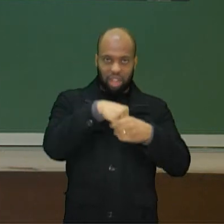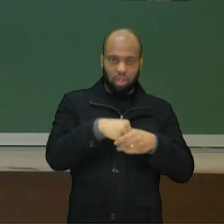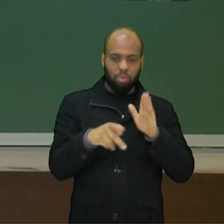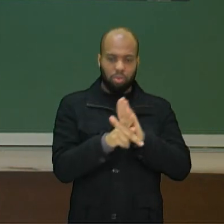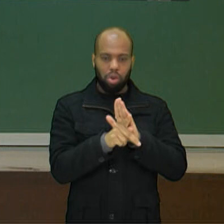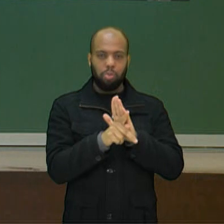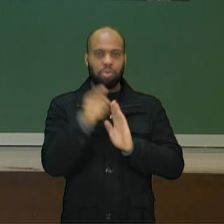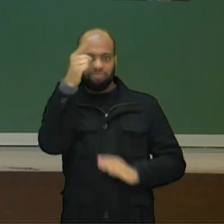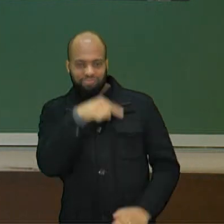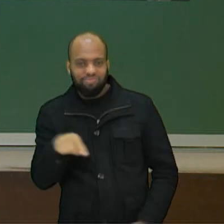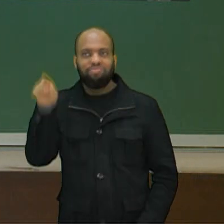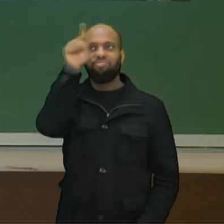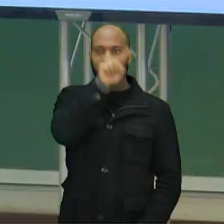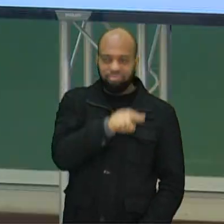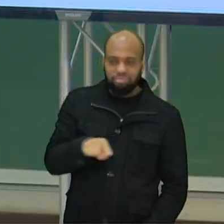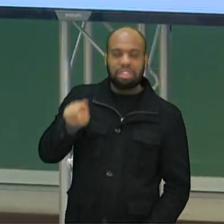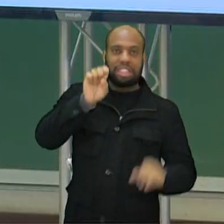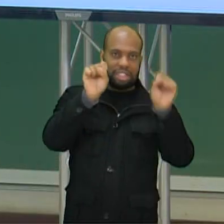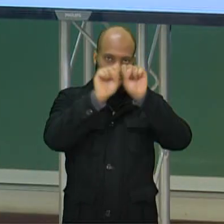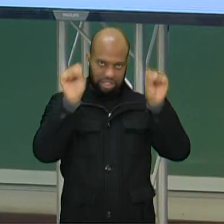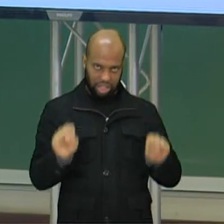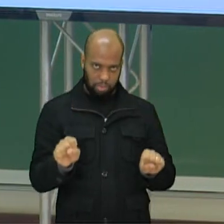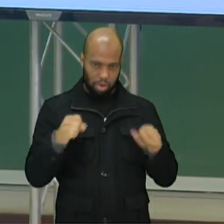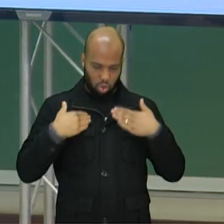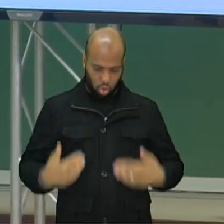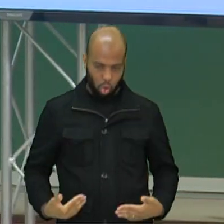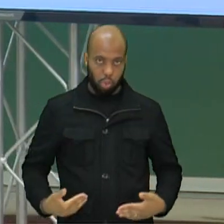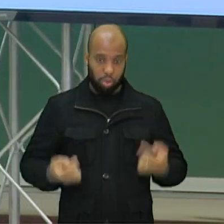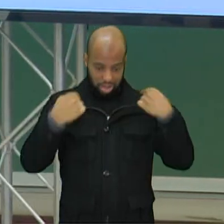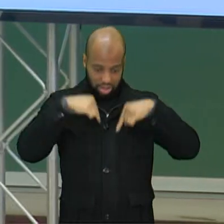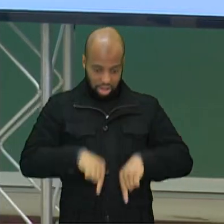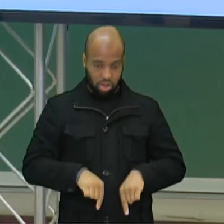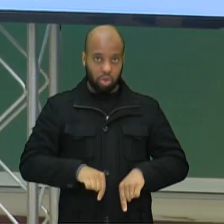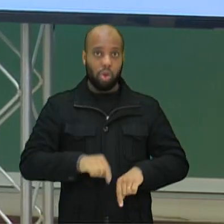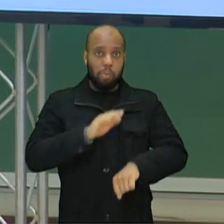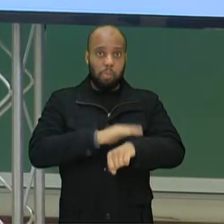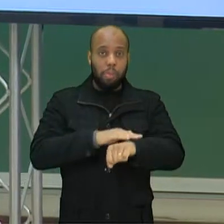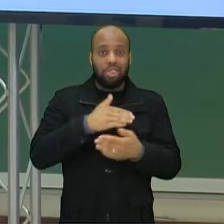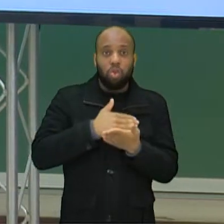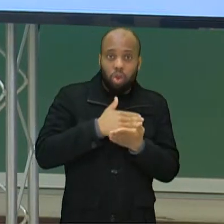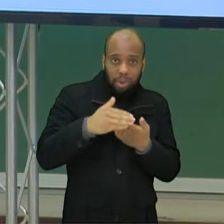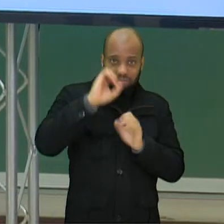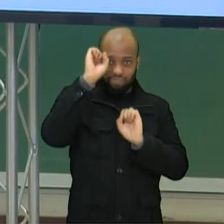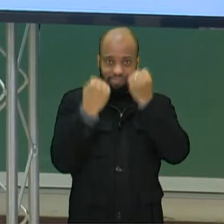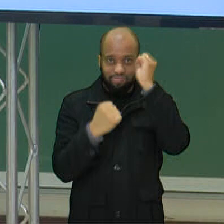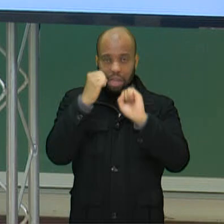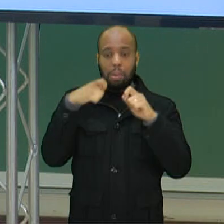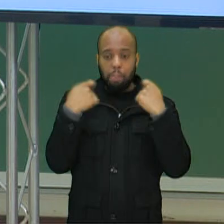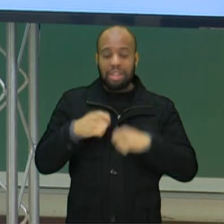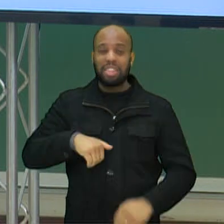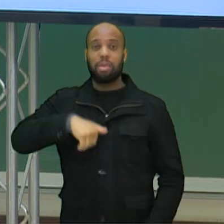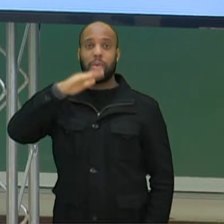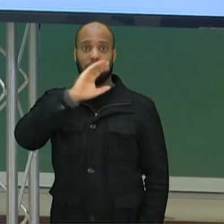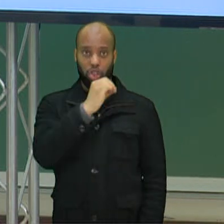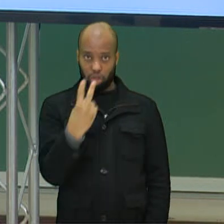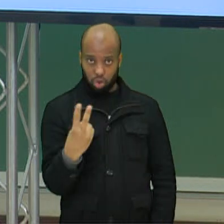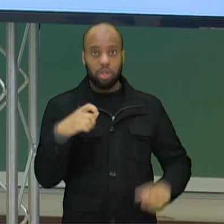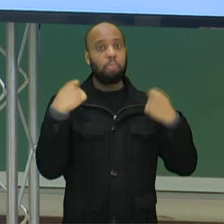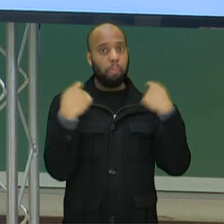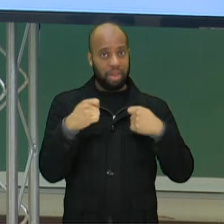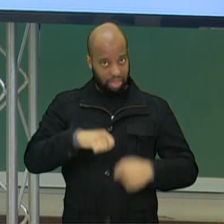metabolismo. Então, quando eu começo a fazer um exercício físico, eu aumento a demanda tanto de